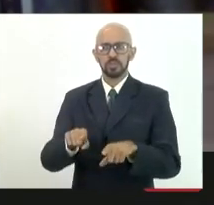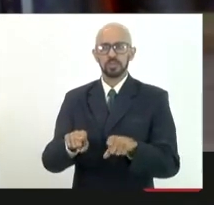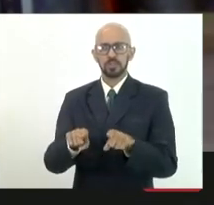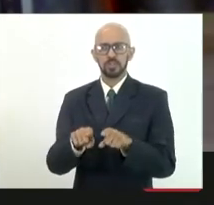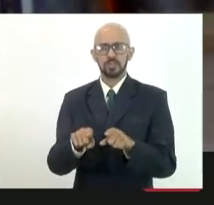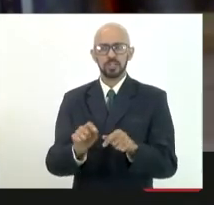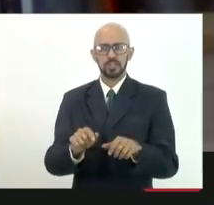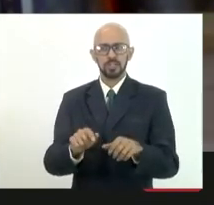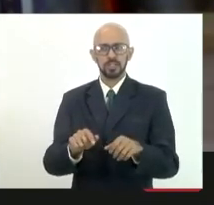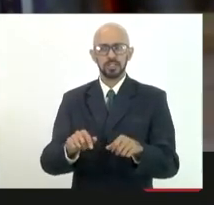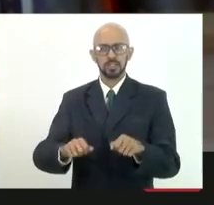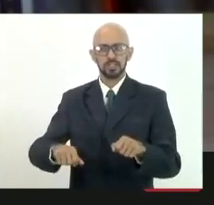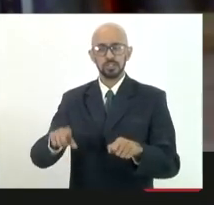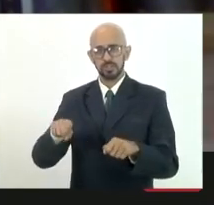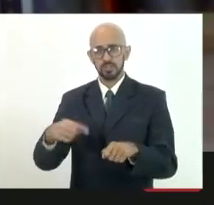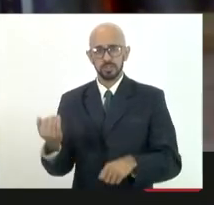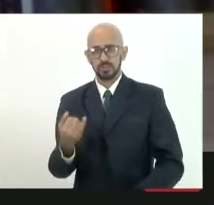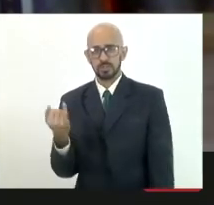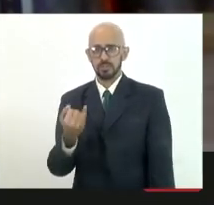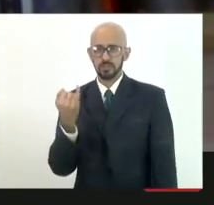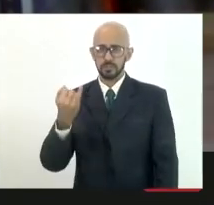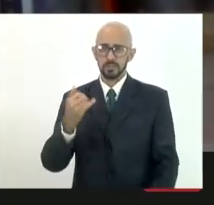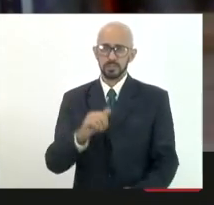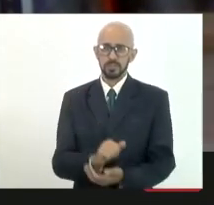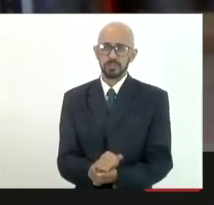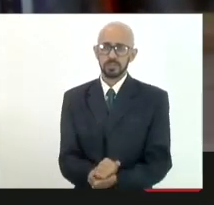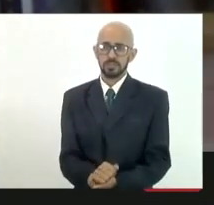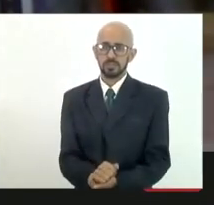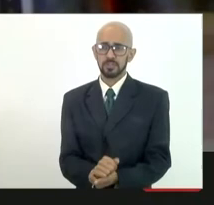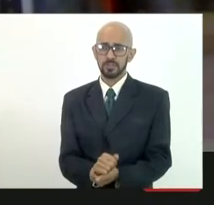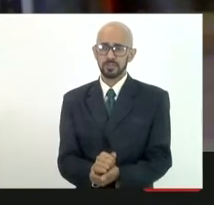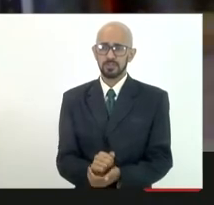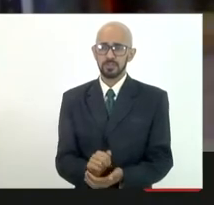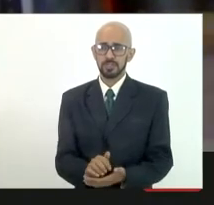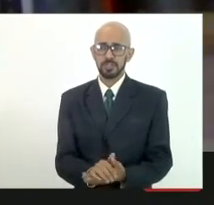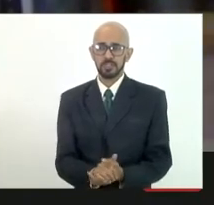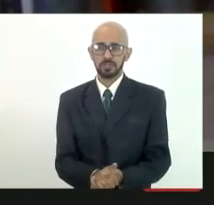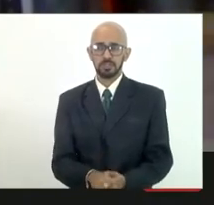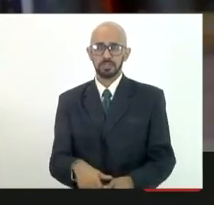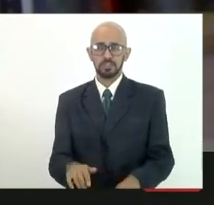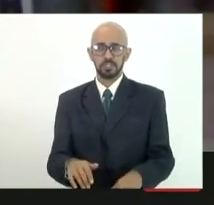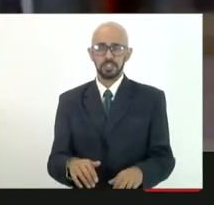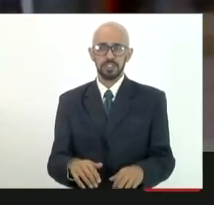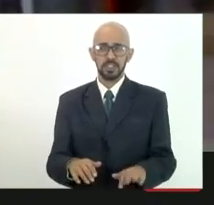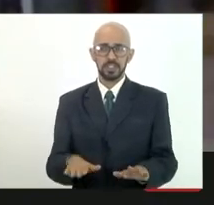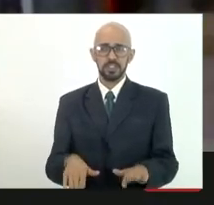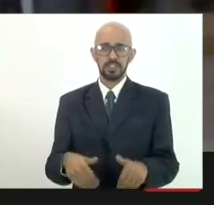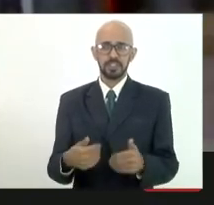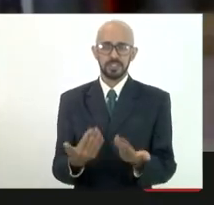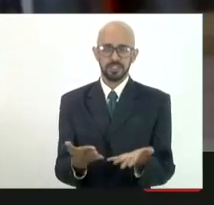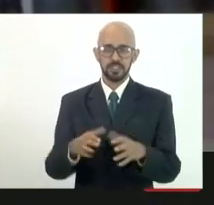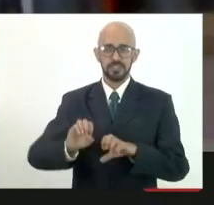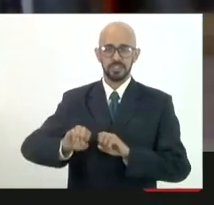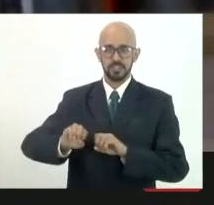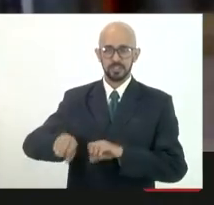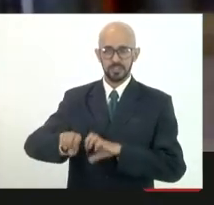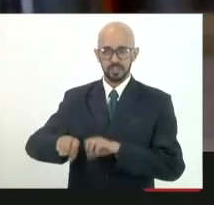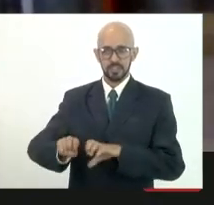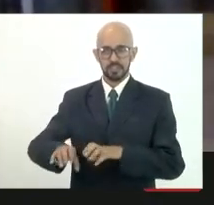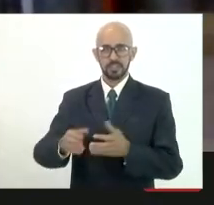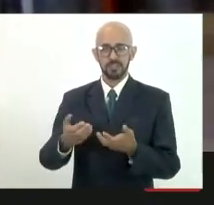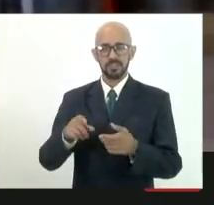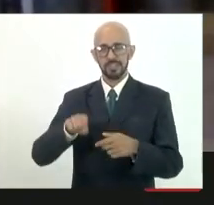campo extremamente relevante, em que com a educação, e isso é um caso de legislação